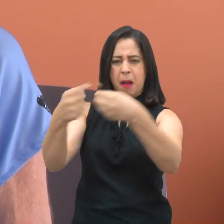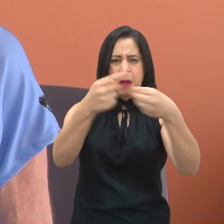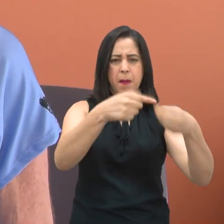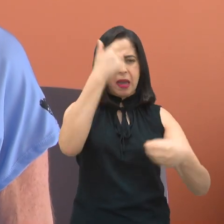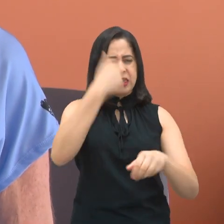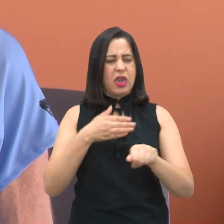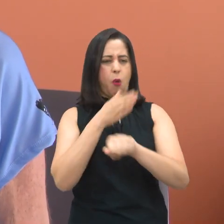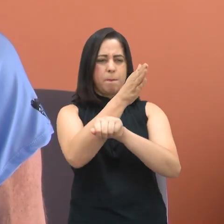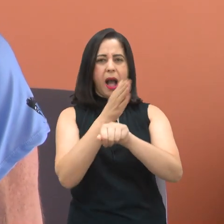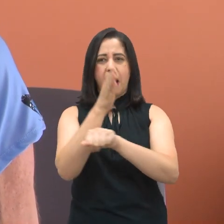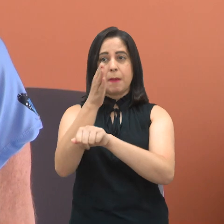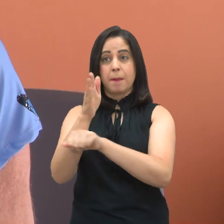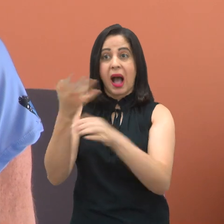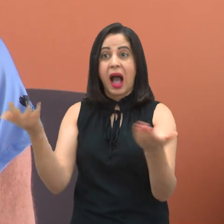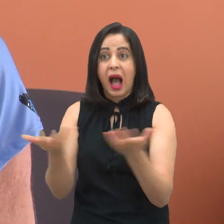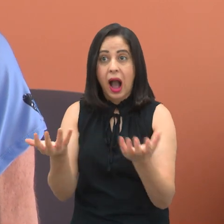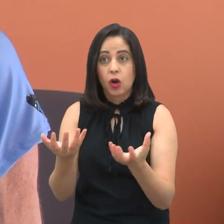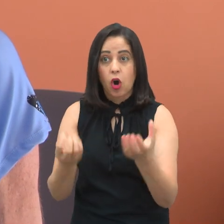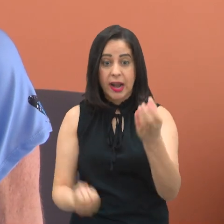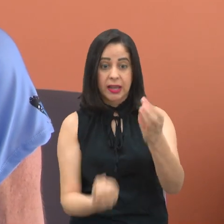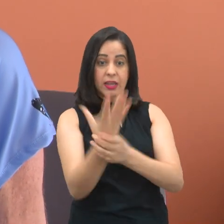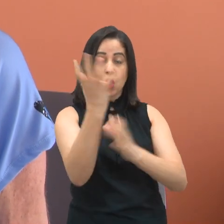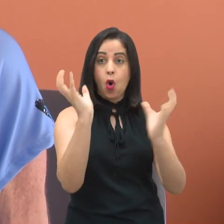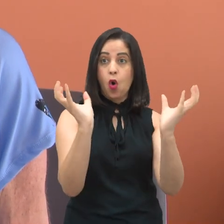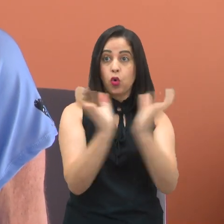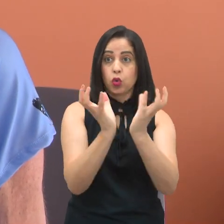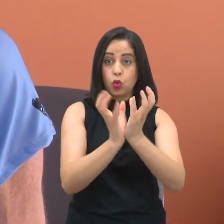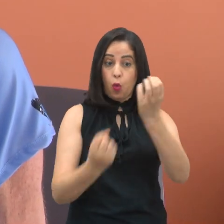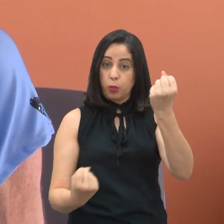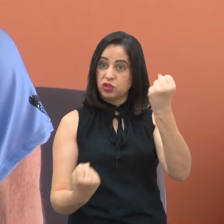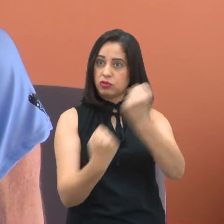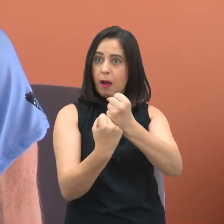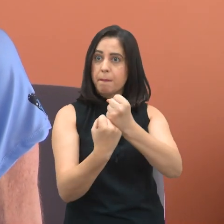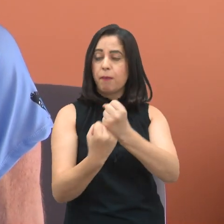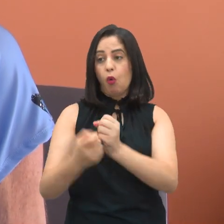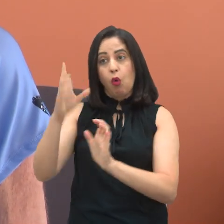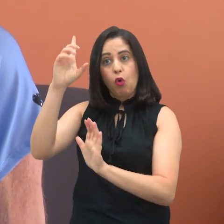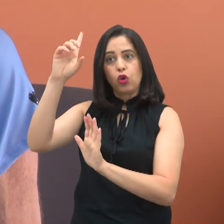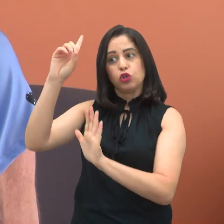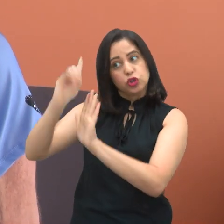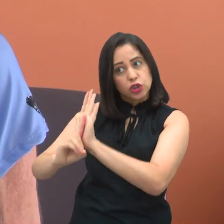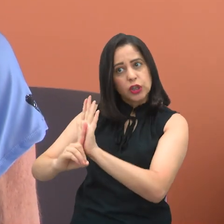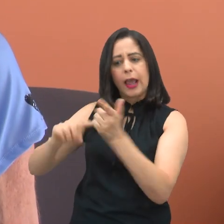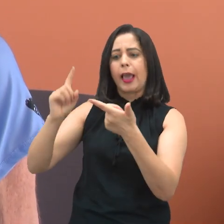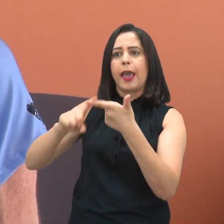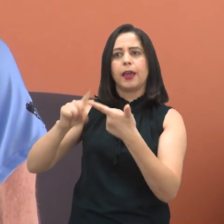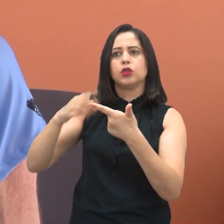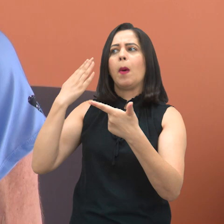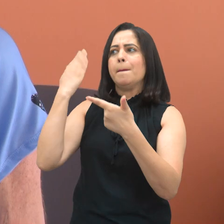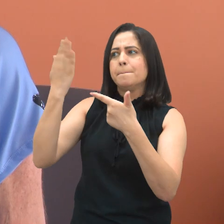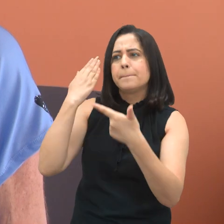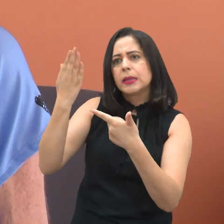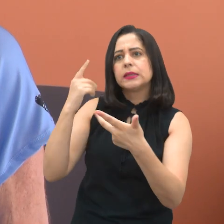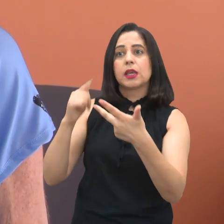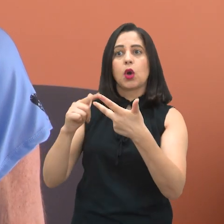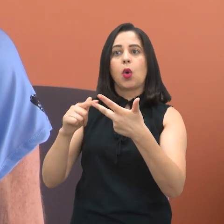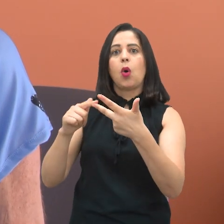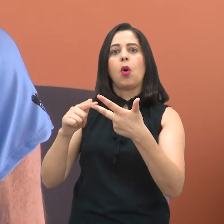muitos grupos de apoio, de direito, de psicologia, para poder